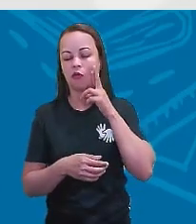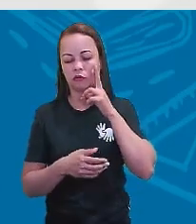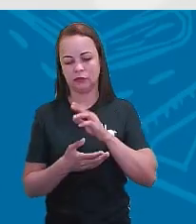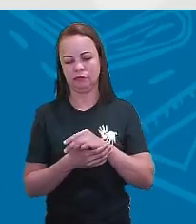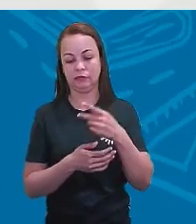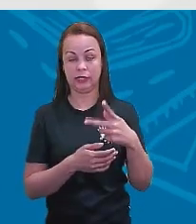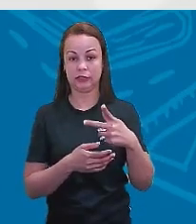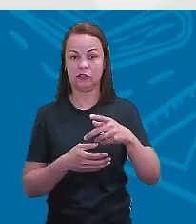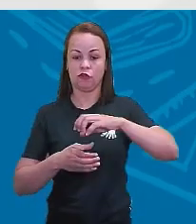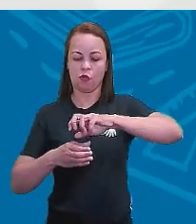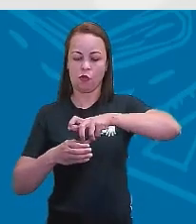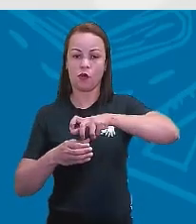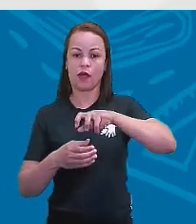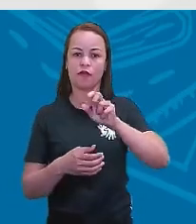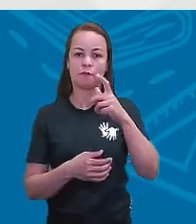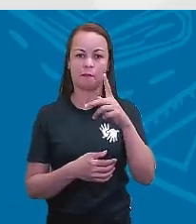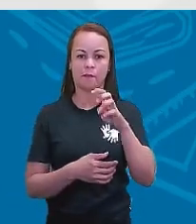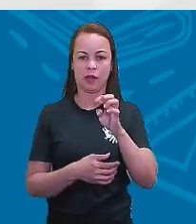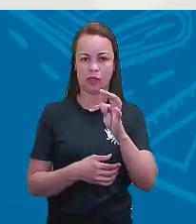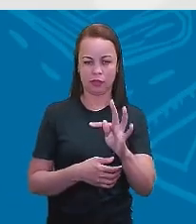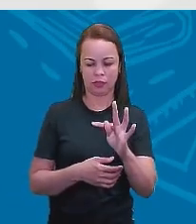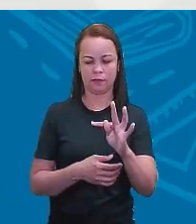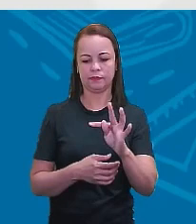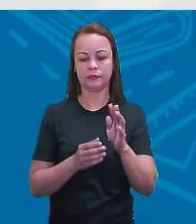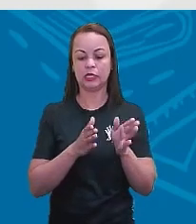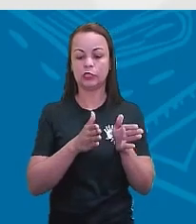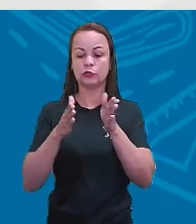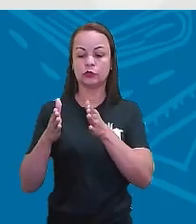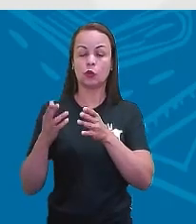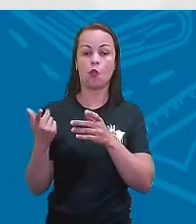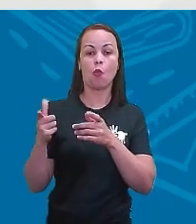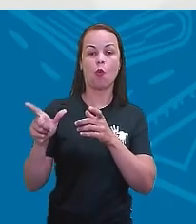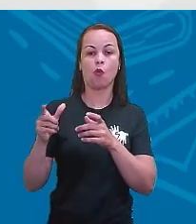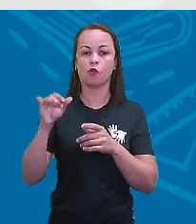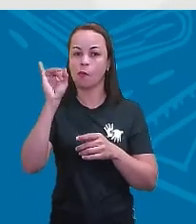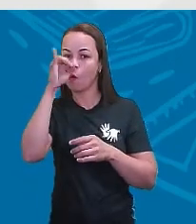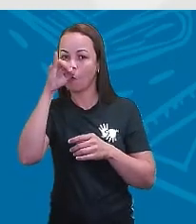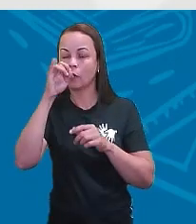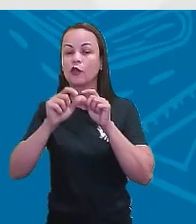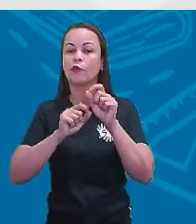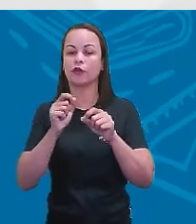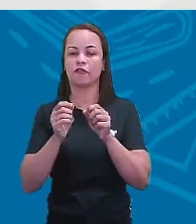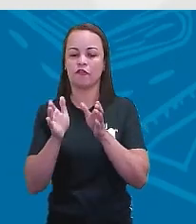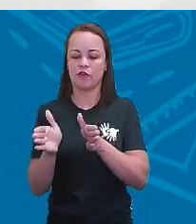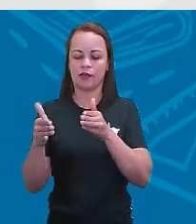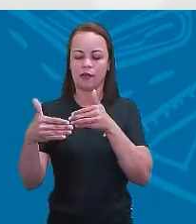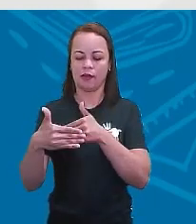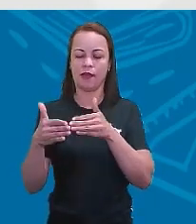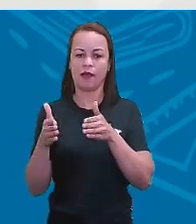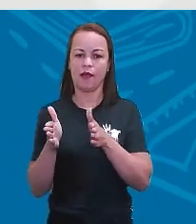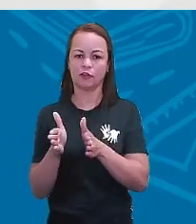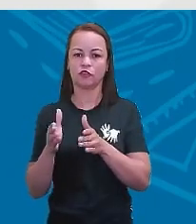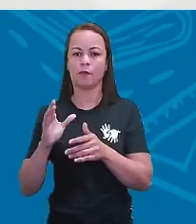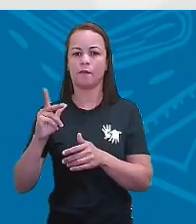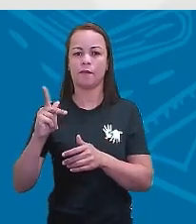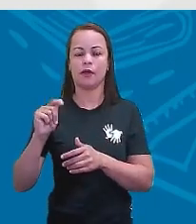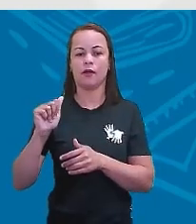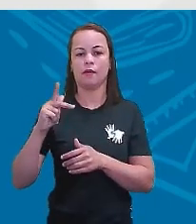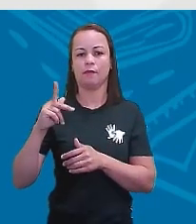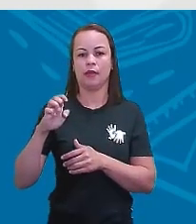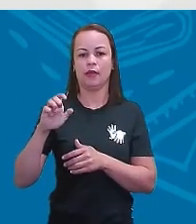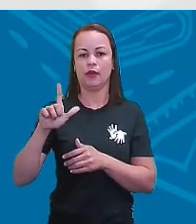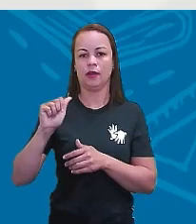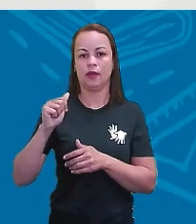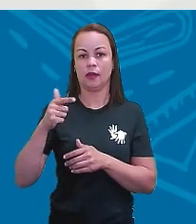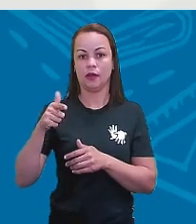com garrafa PET. E o do outro lado, os porquinhos quadrados, eles foram feitos com caixa de papelão e também com rolinhos